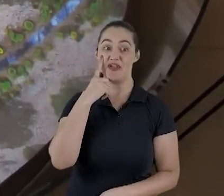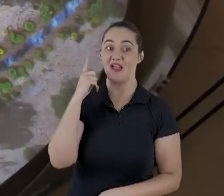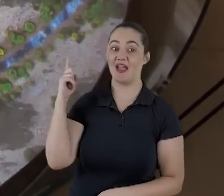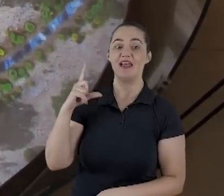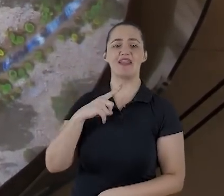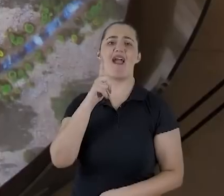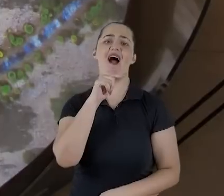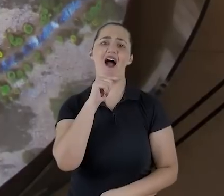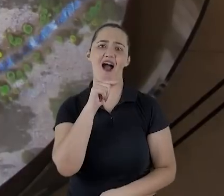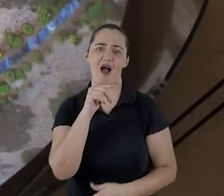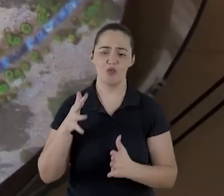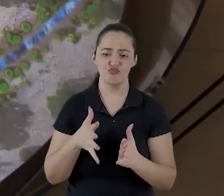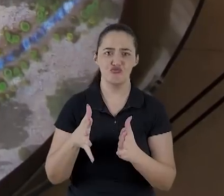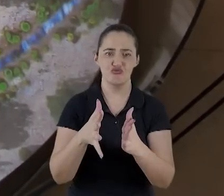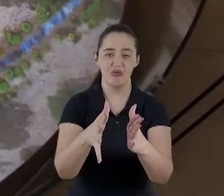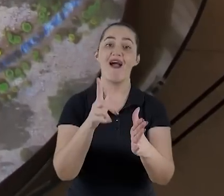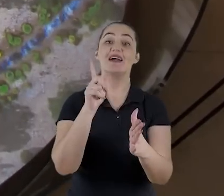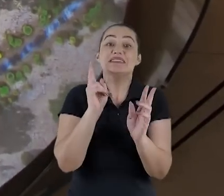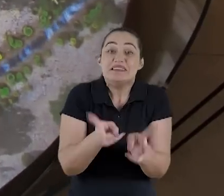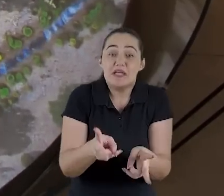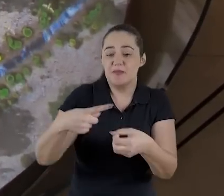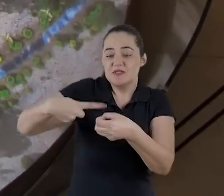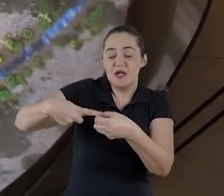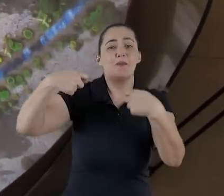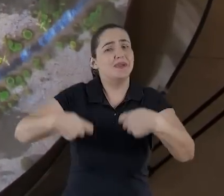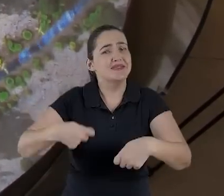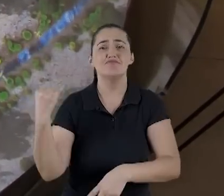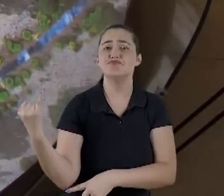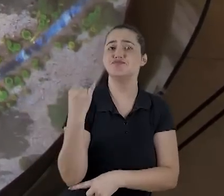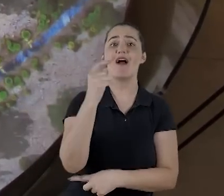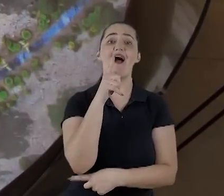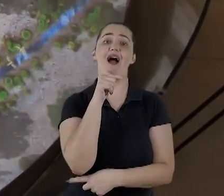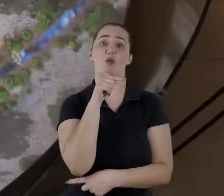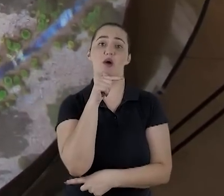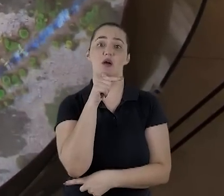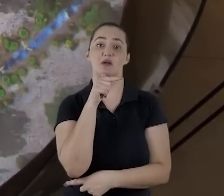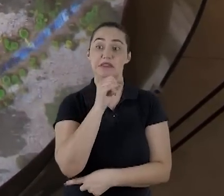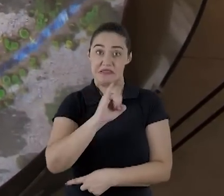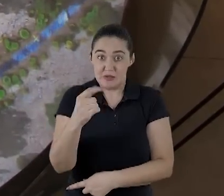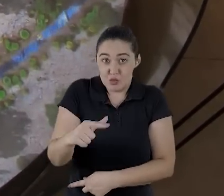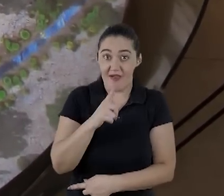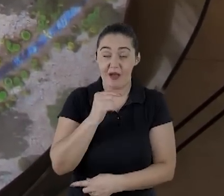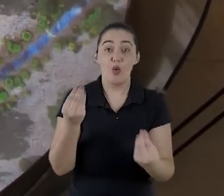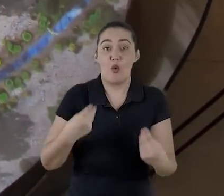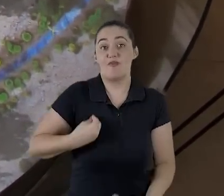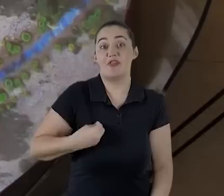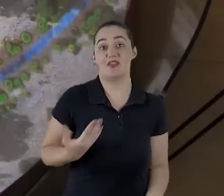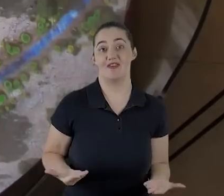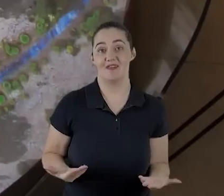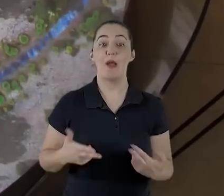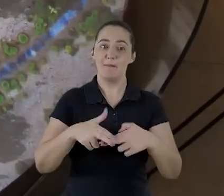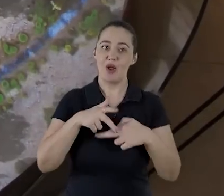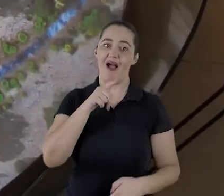nessa projeção, que tem água. Uma cidade sempre tem que ter fonte de água, senão não tem como sobreviver. E vemos